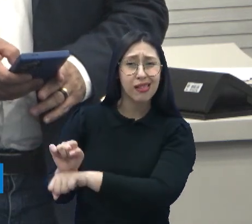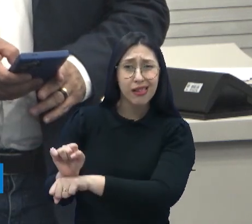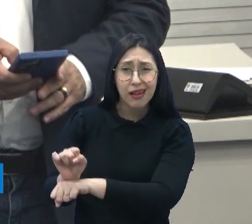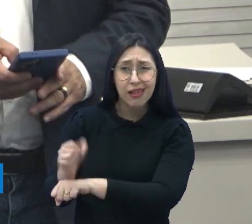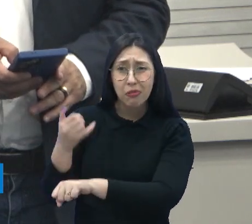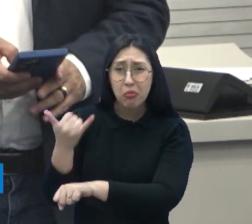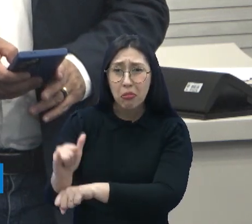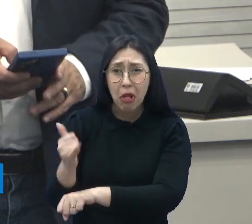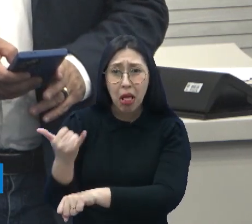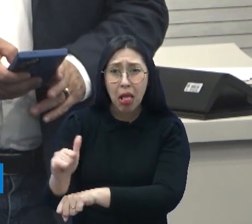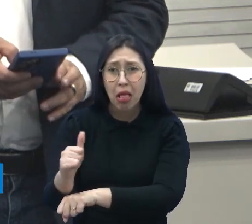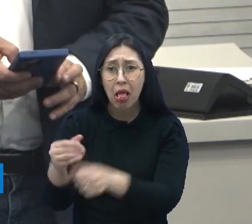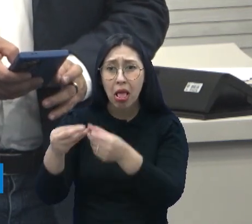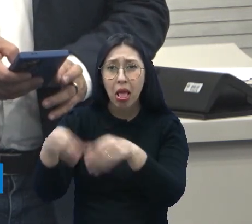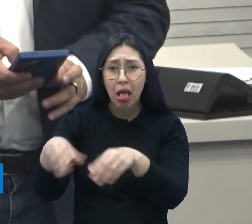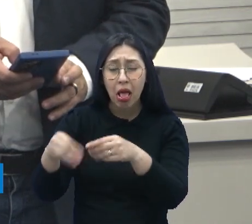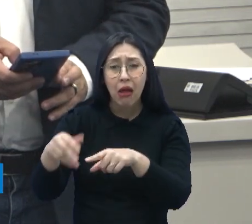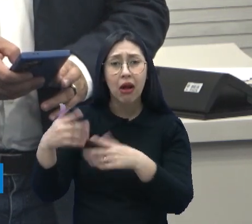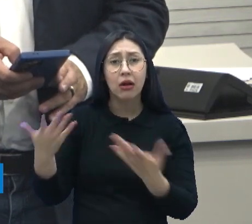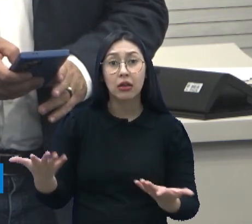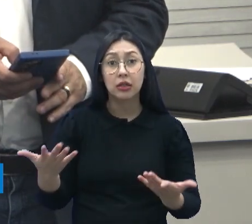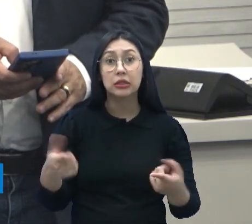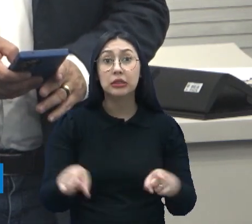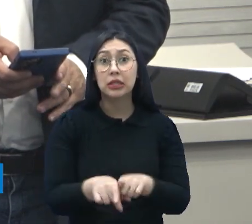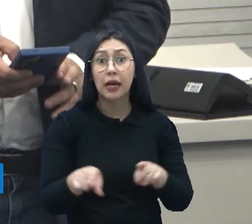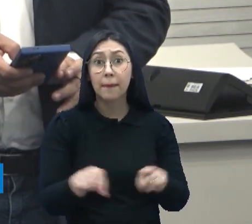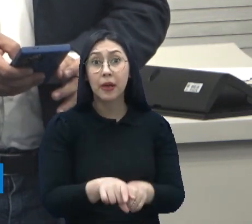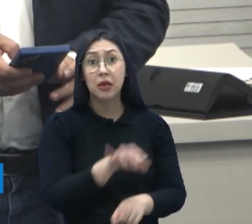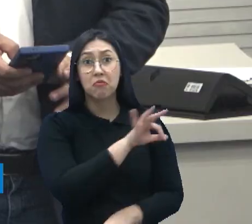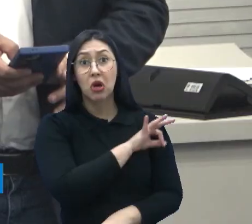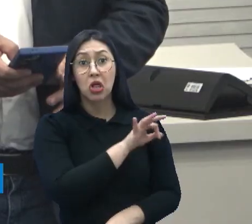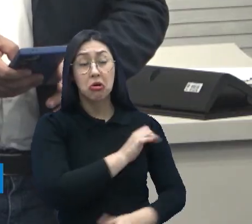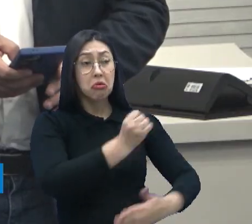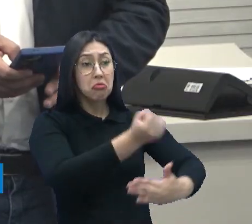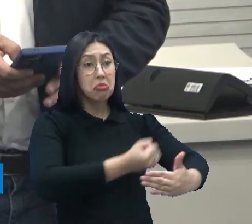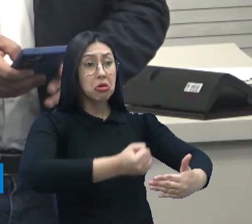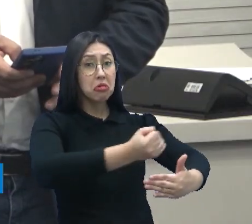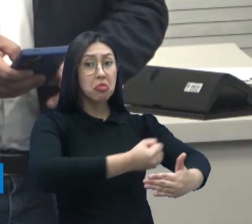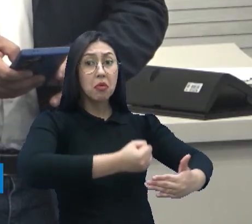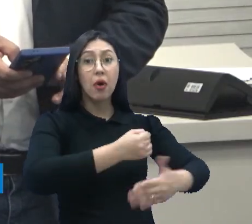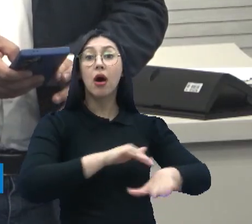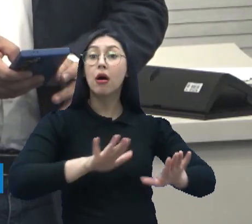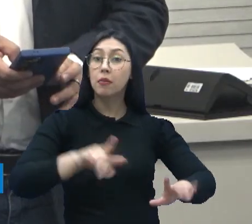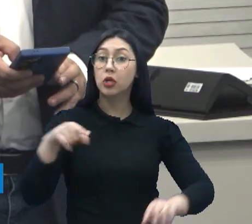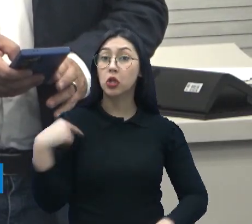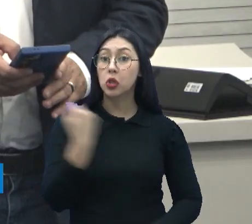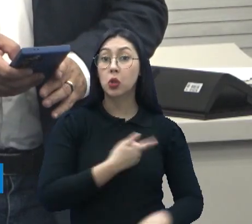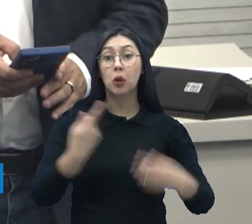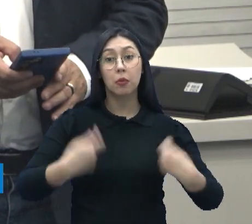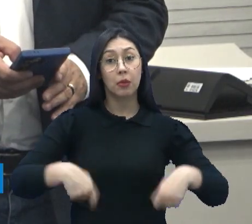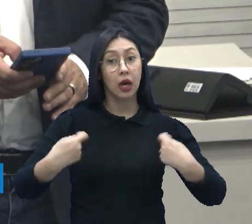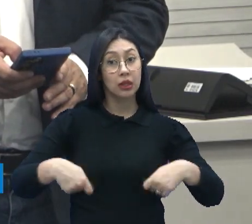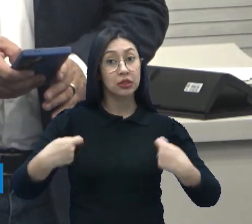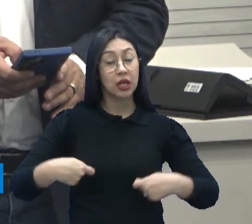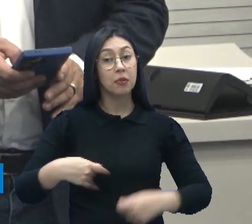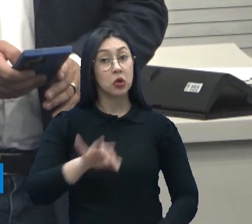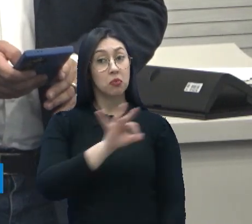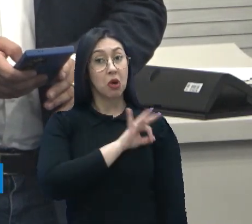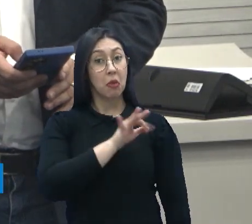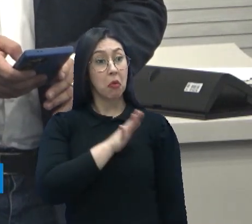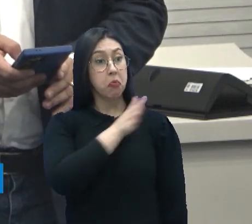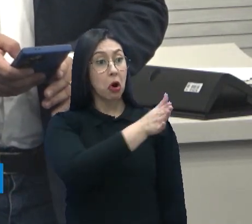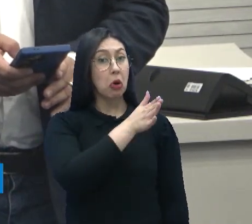estão funcionando, guardas na cozinha, em áreas administrativas, e nós precisamos colocar a guarda na